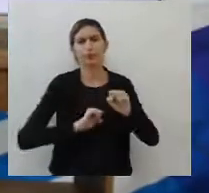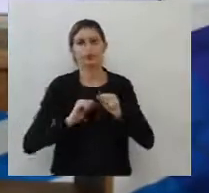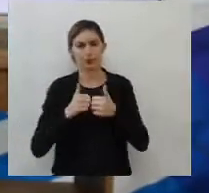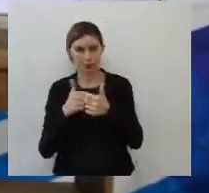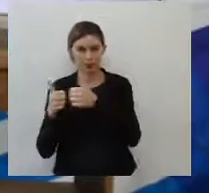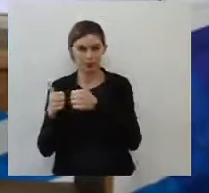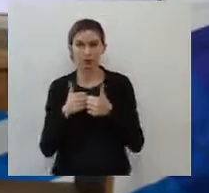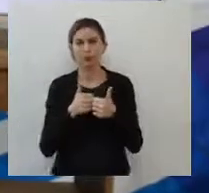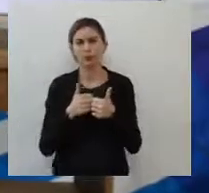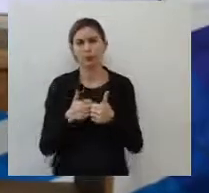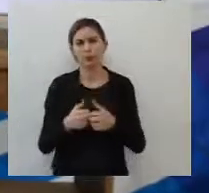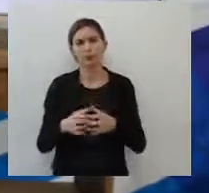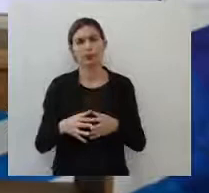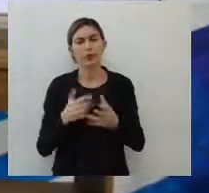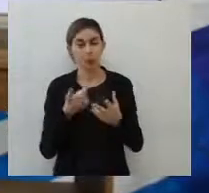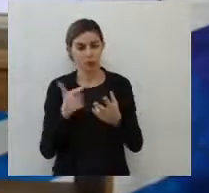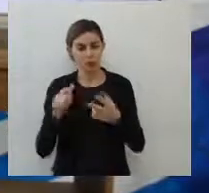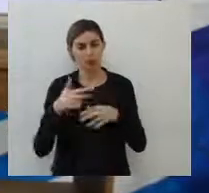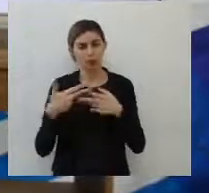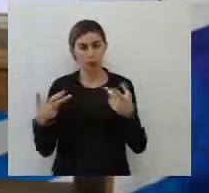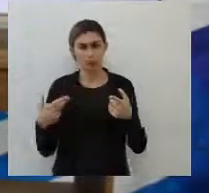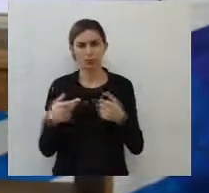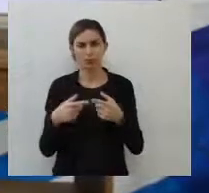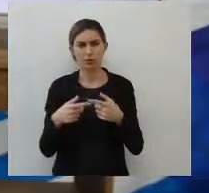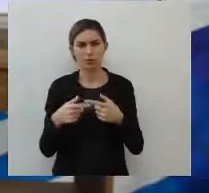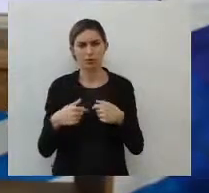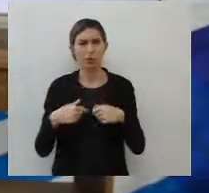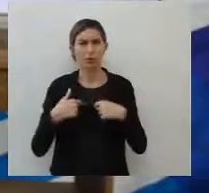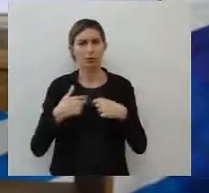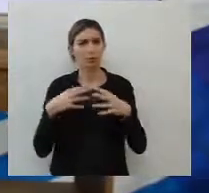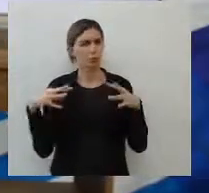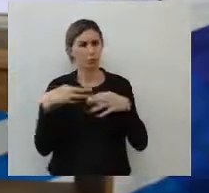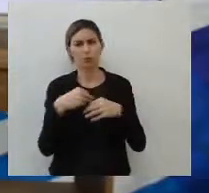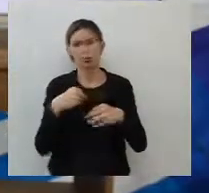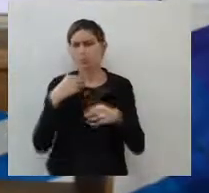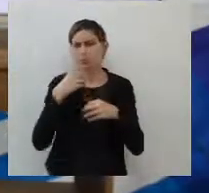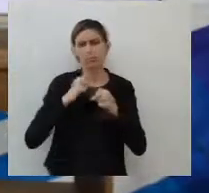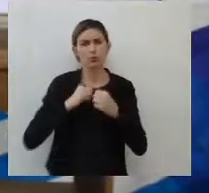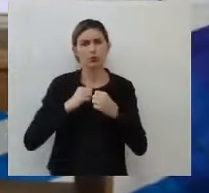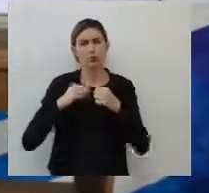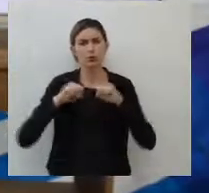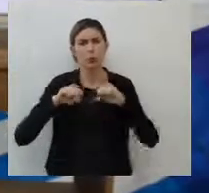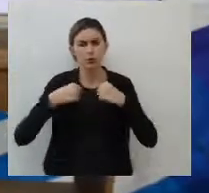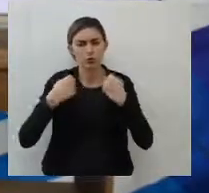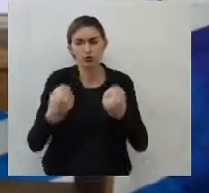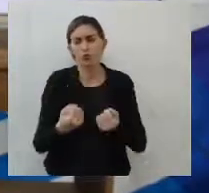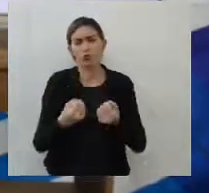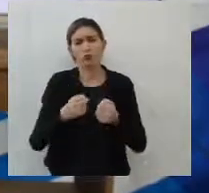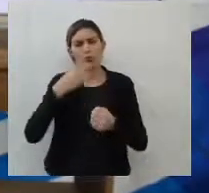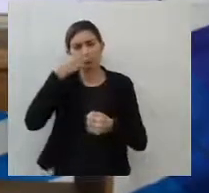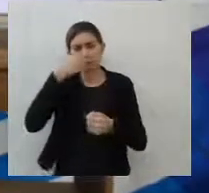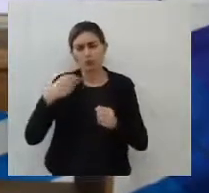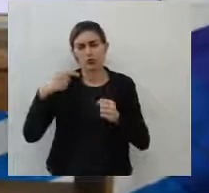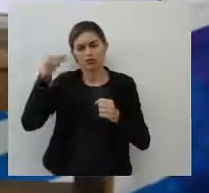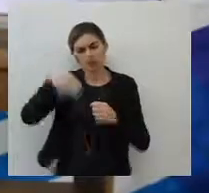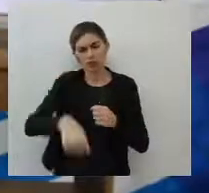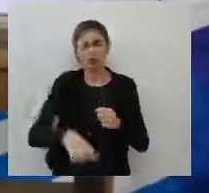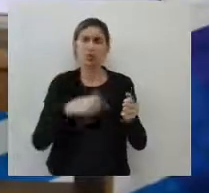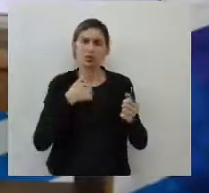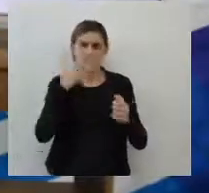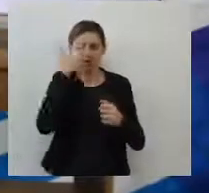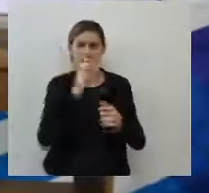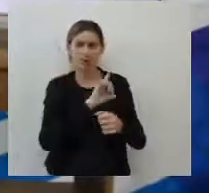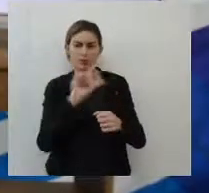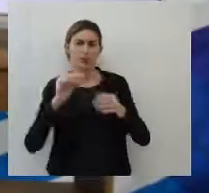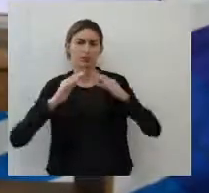tá? Outra coisa, todos fazemos sacrifícios. Todos nós estamos aqui, principalmente. A gente sai de